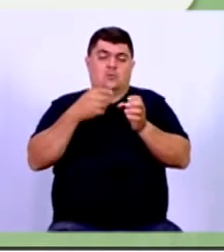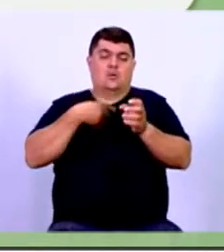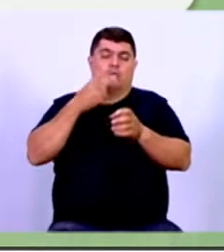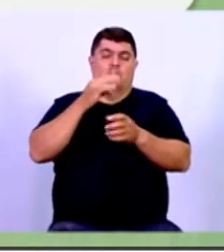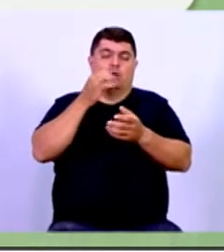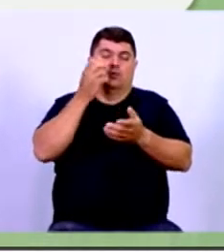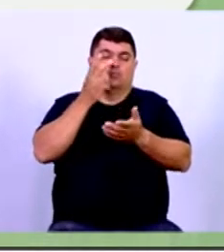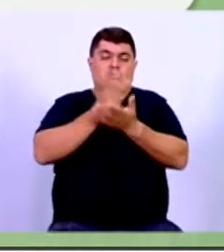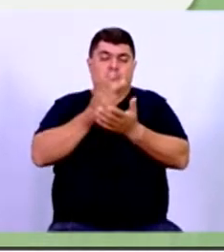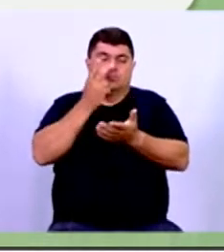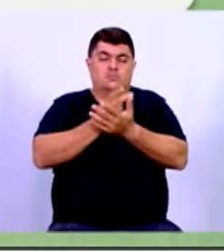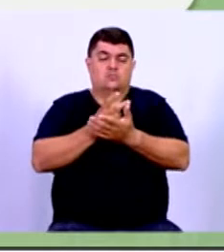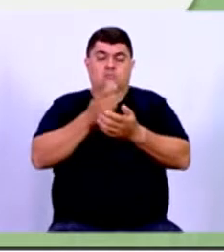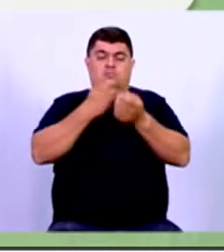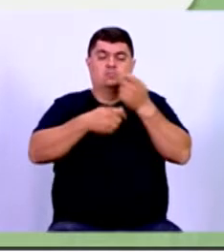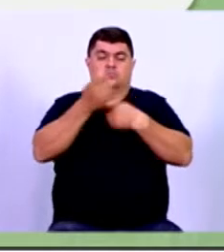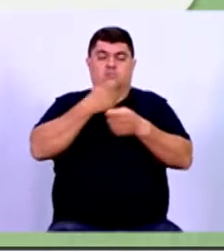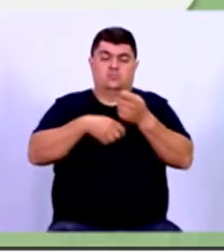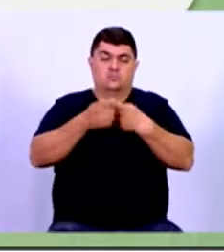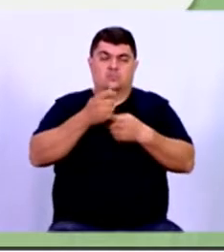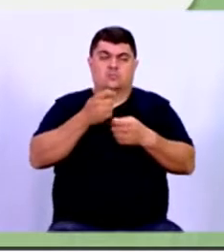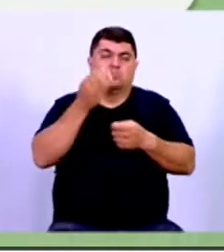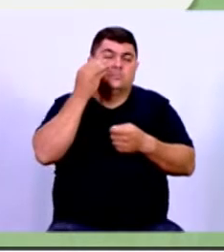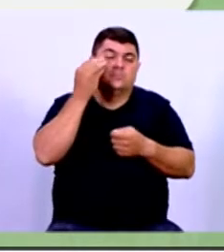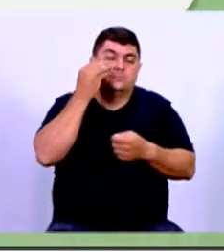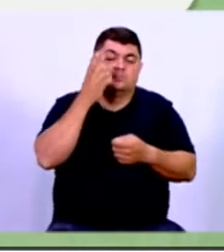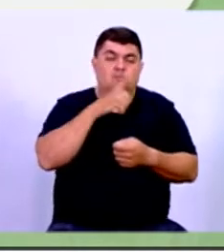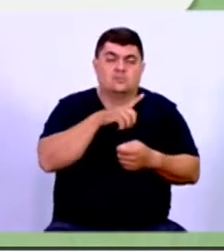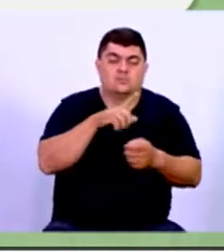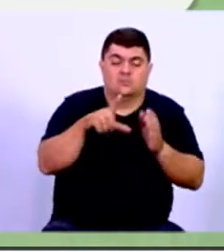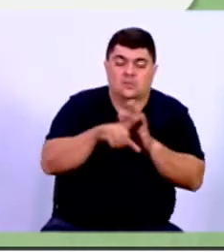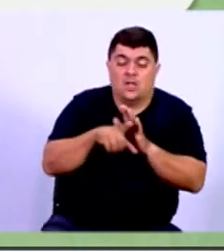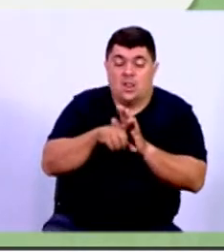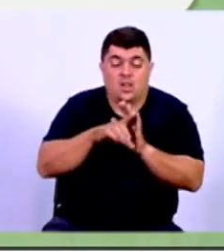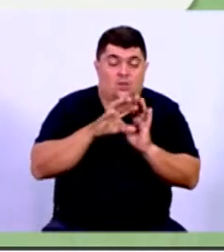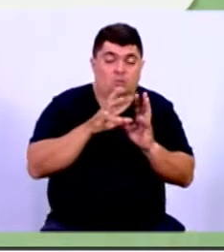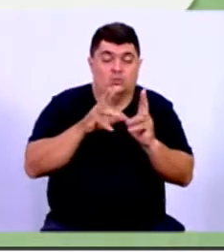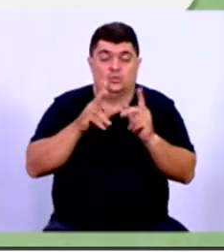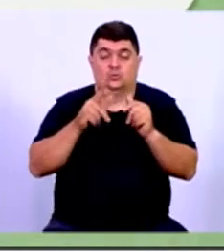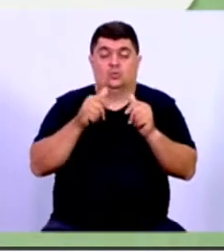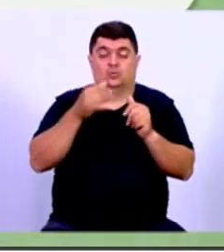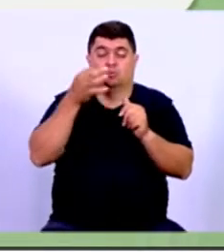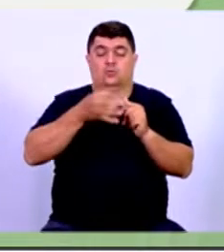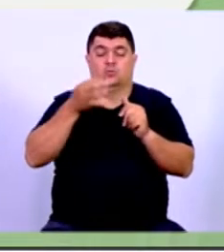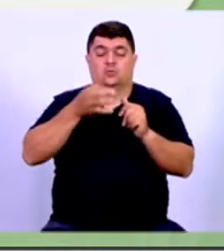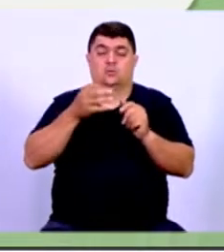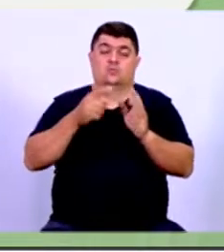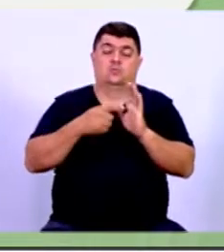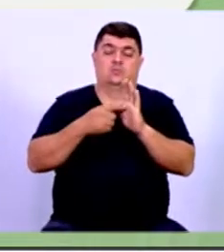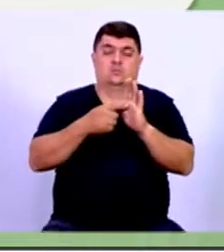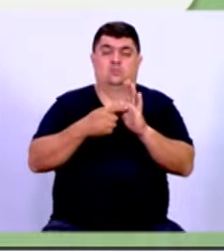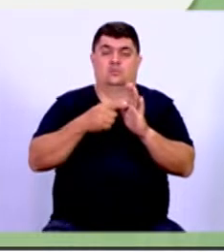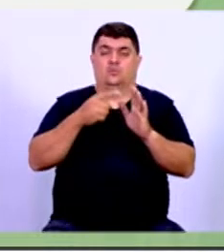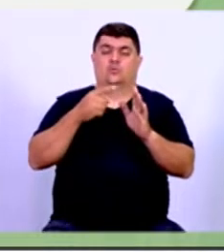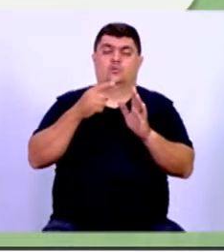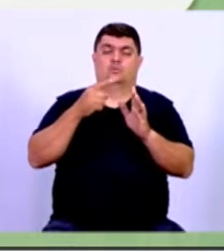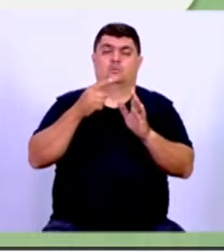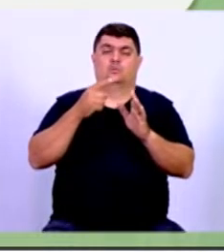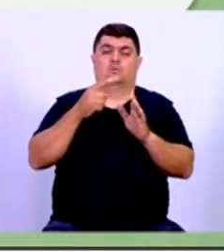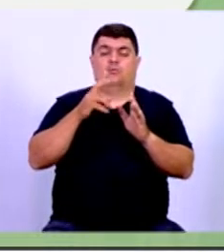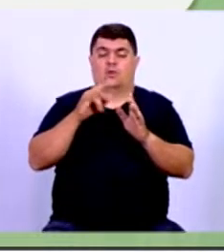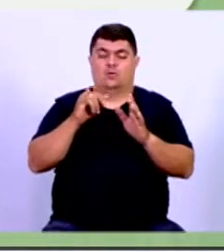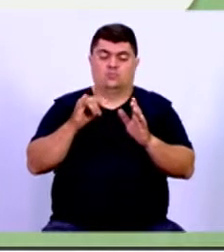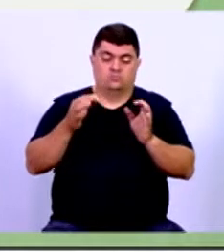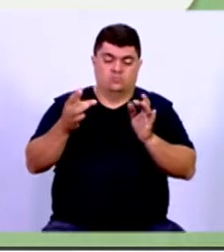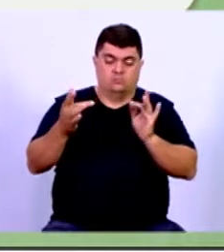acompanhar administrativo, né, vai fazer um acompanhamento administrativo e vai encaminhar a negociação. Ele vai fazer uma